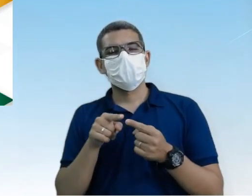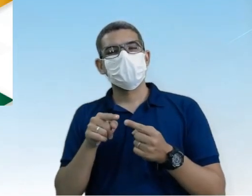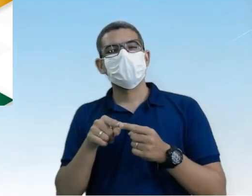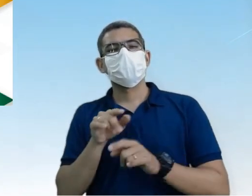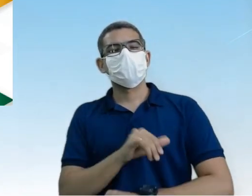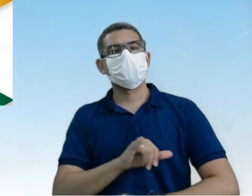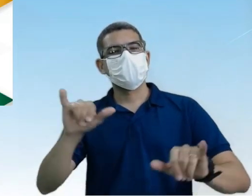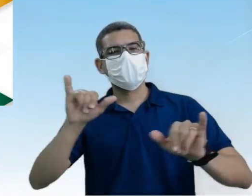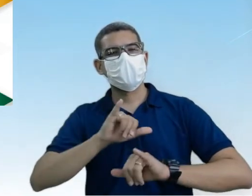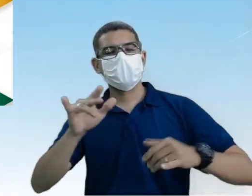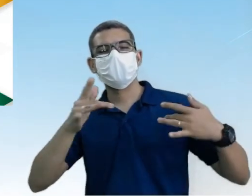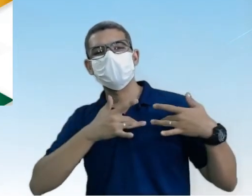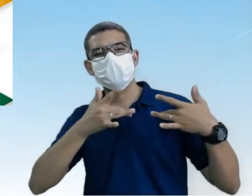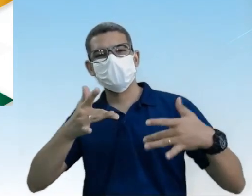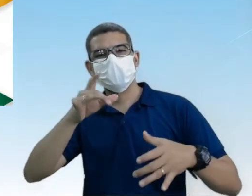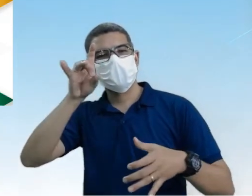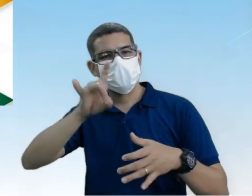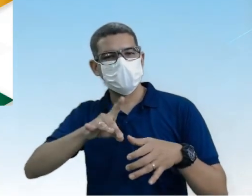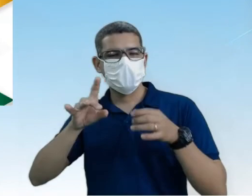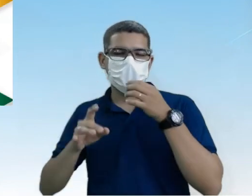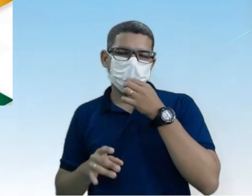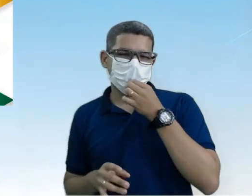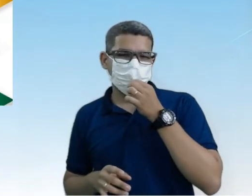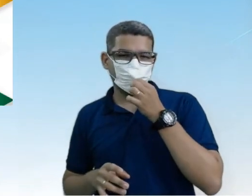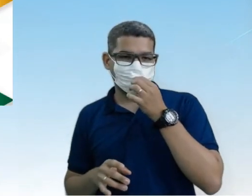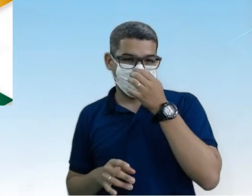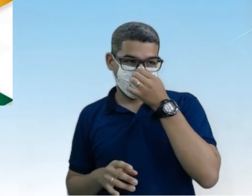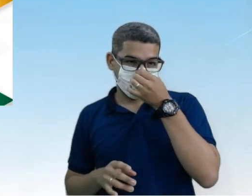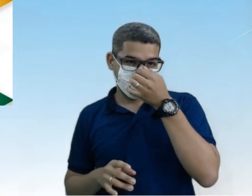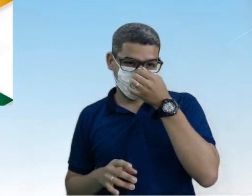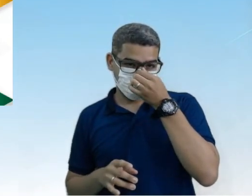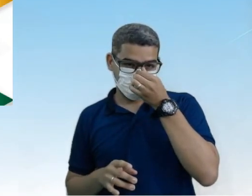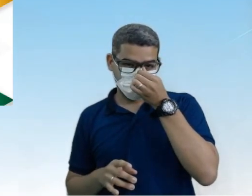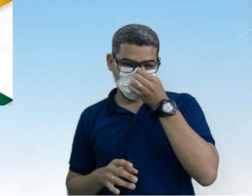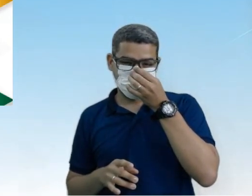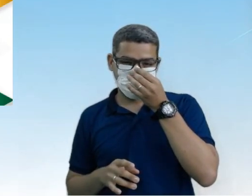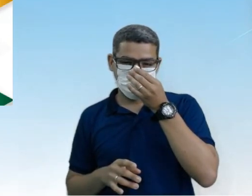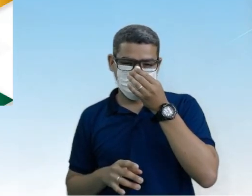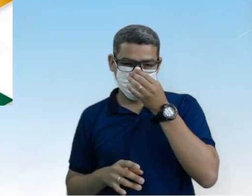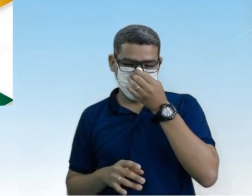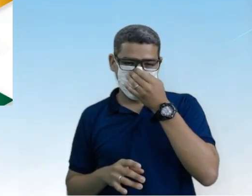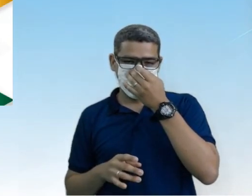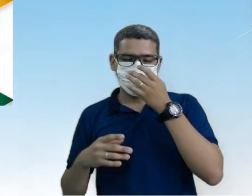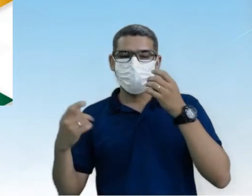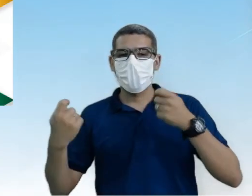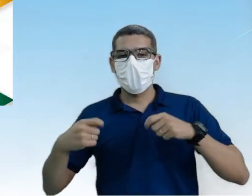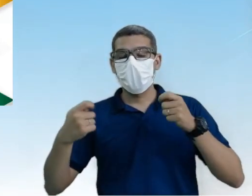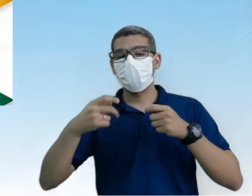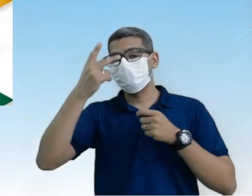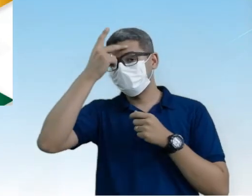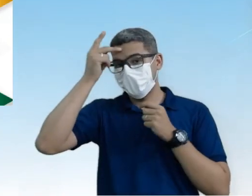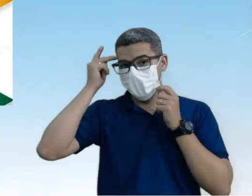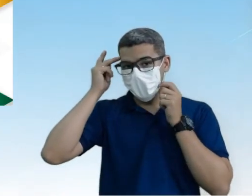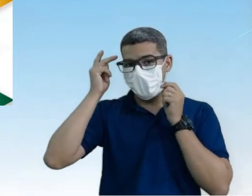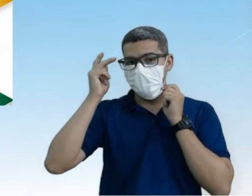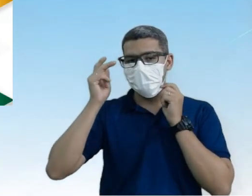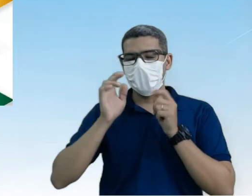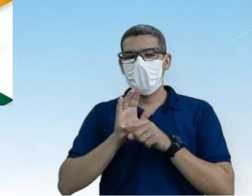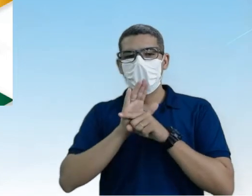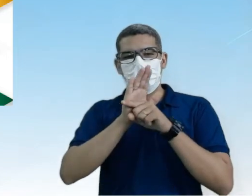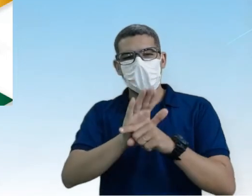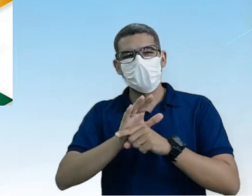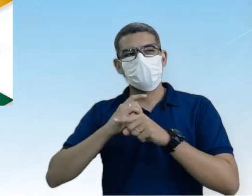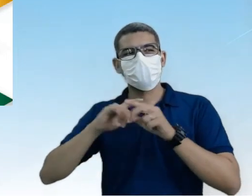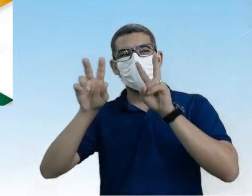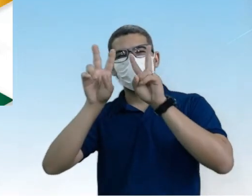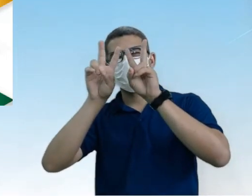a gente precisa muito que as pessoas doem e façam parte. E em sua estrutura tem o título, geralmente tem